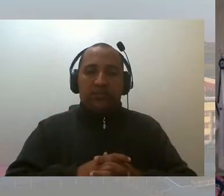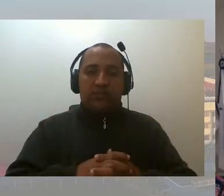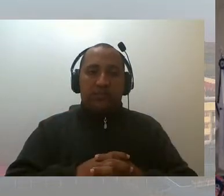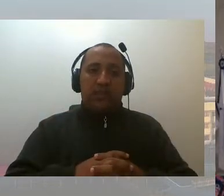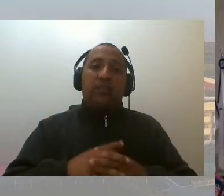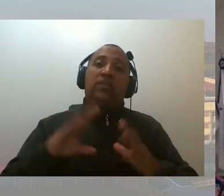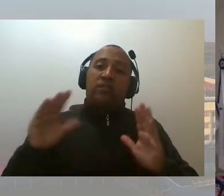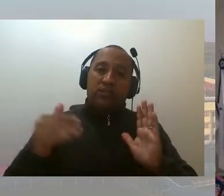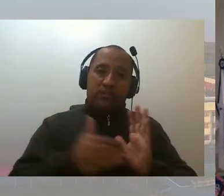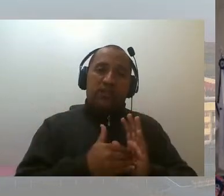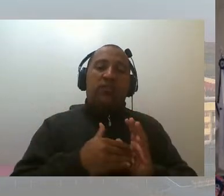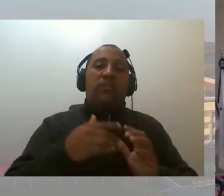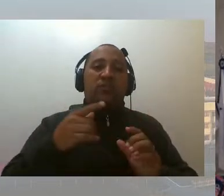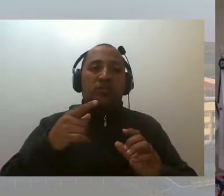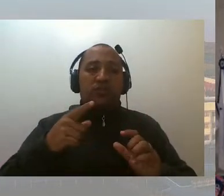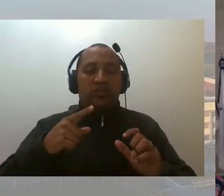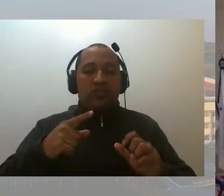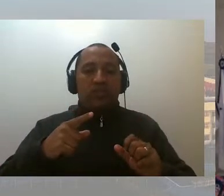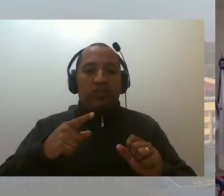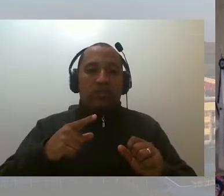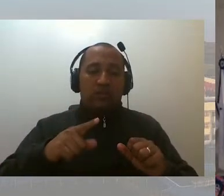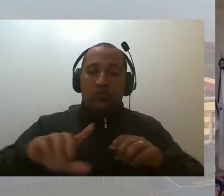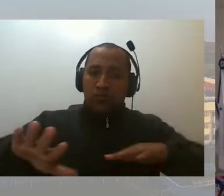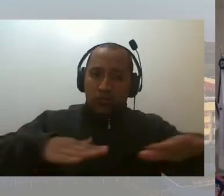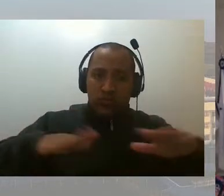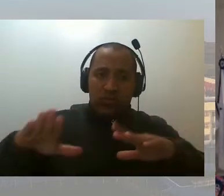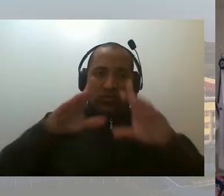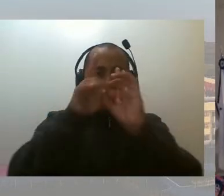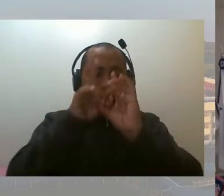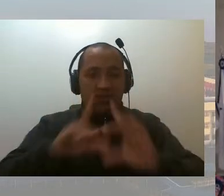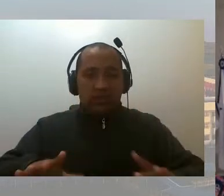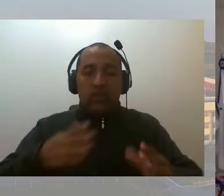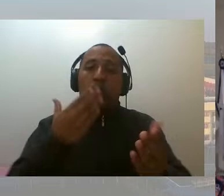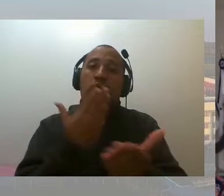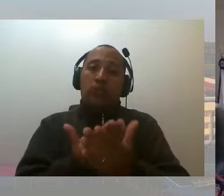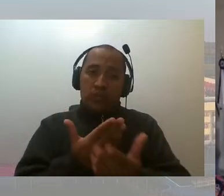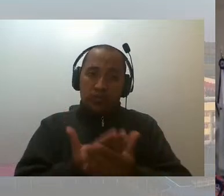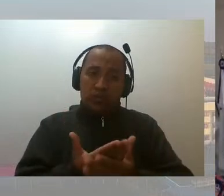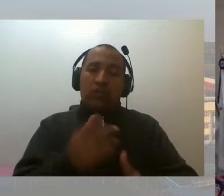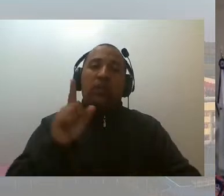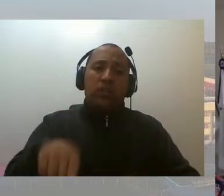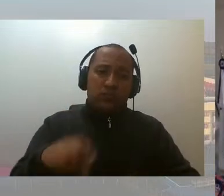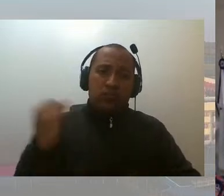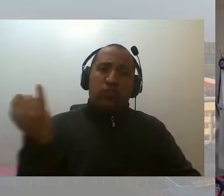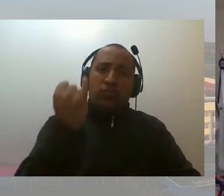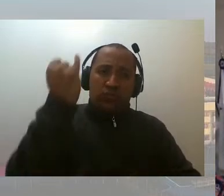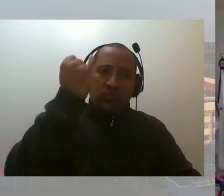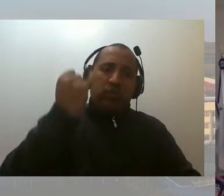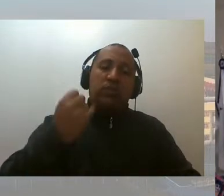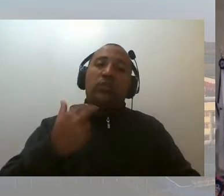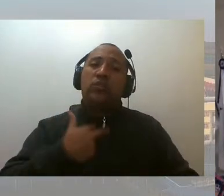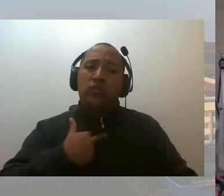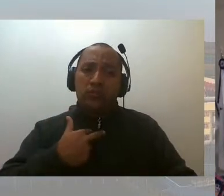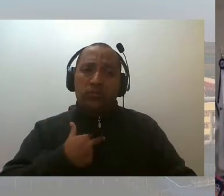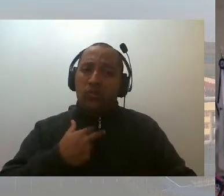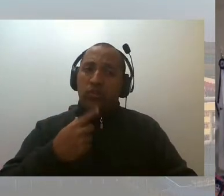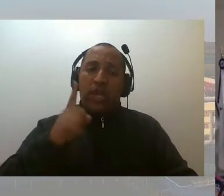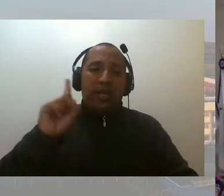todo o movimento democrático e do movimento estudantil, ele sempre será válido e ele nunca pode ser